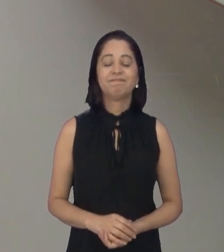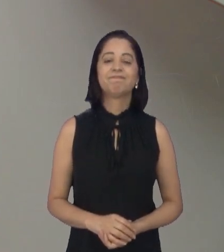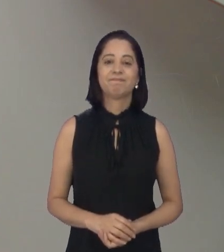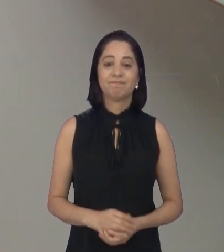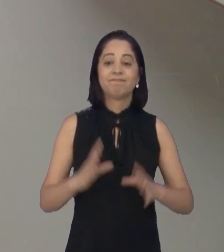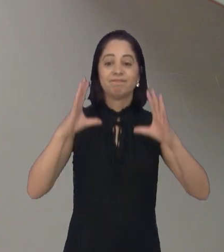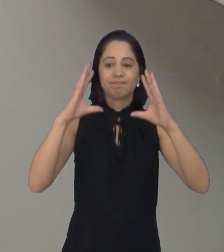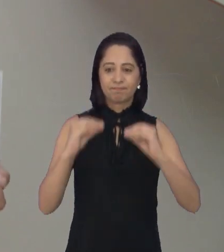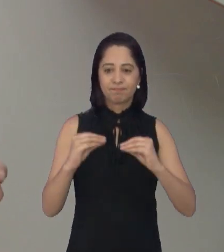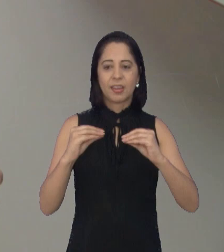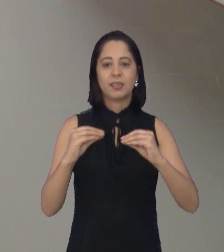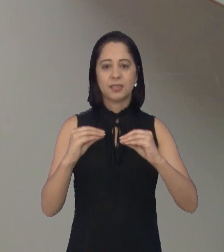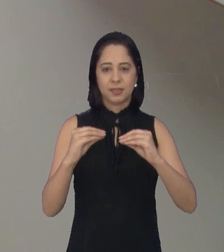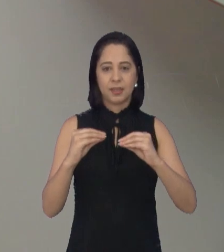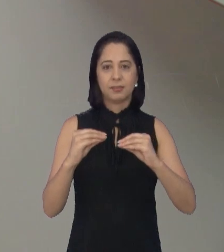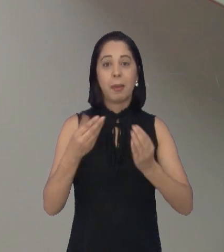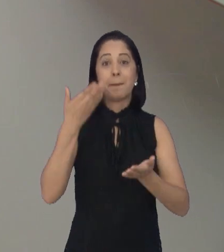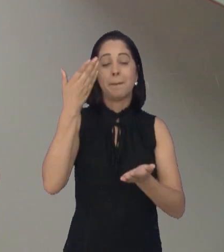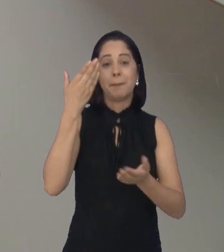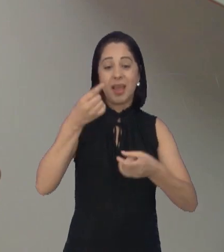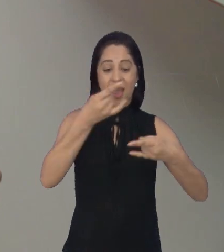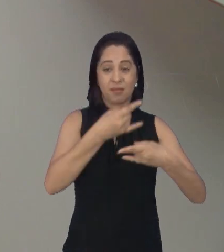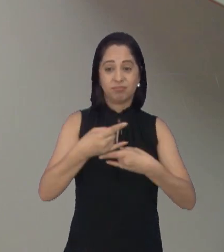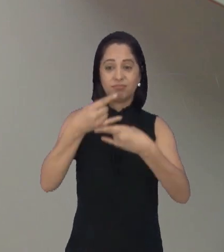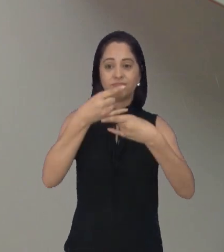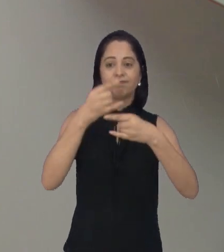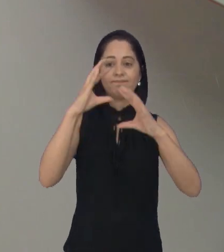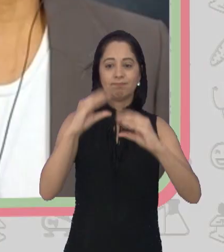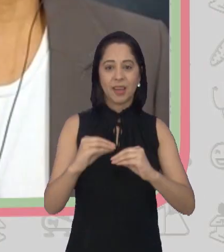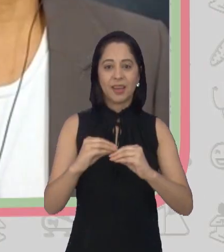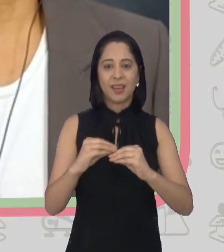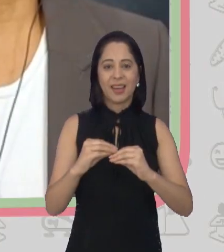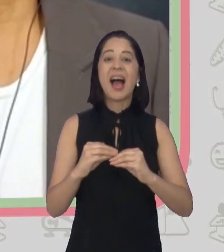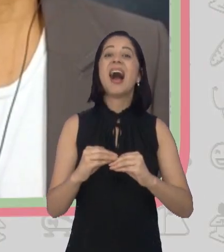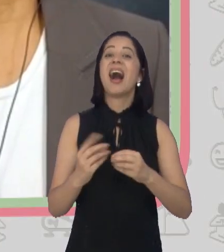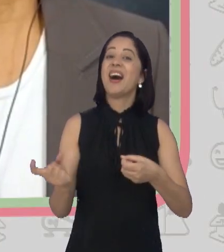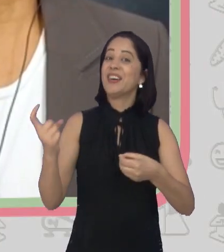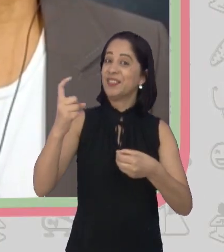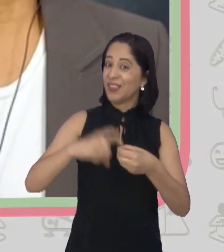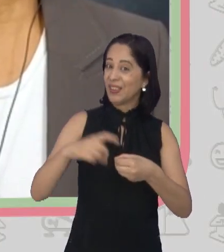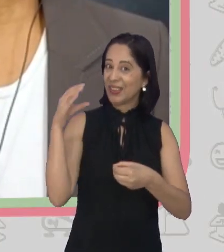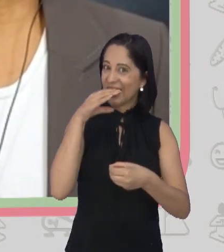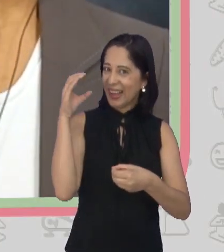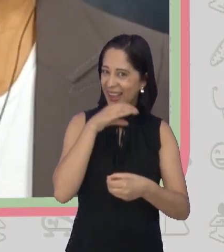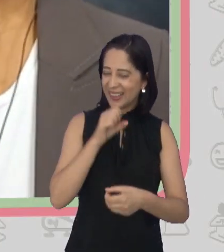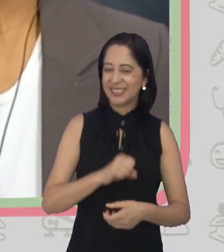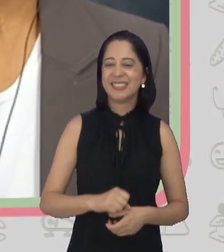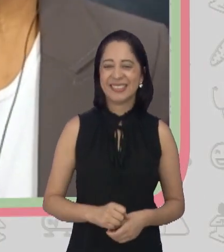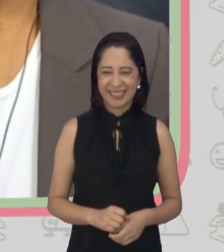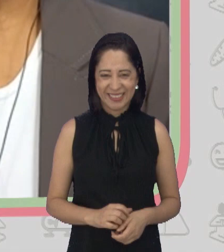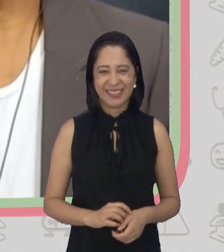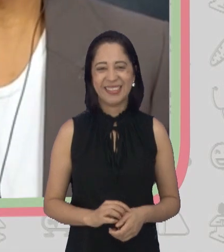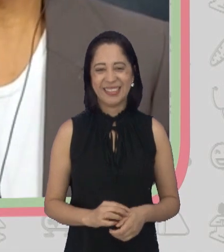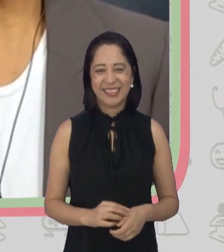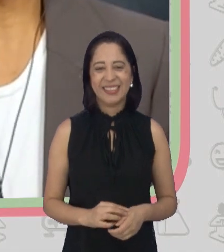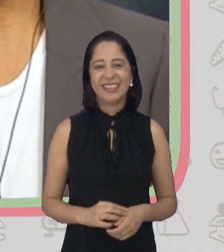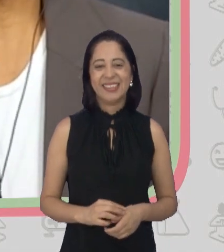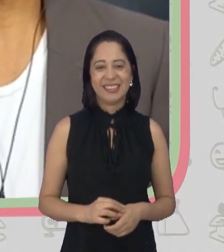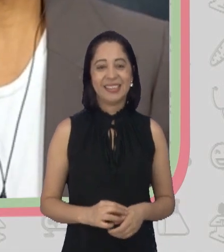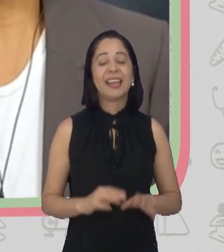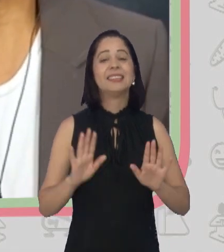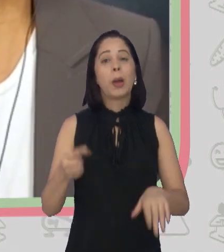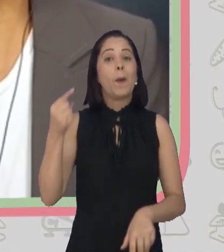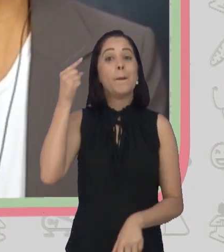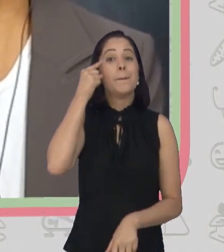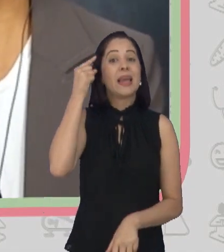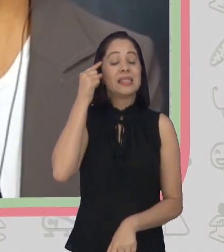Caiu? Olha só, então nós perdemos o sinal com a Cecília. Opa, voltou, que rápido. Cecília, quando a gente